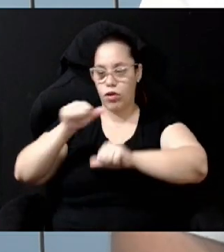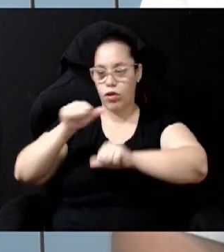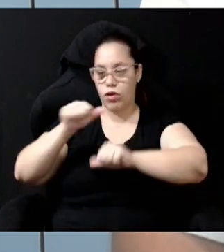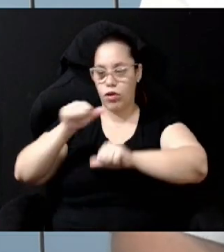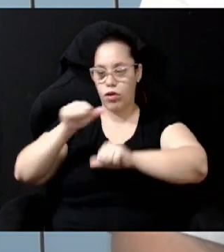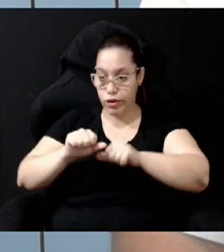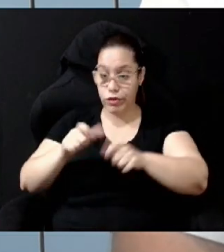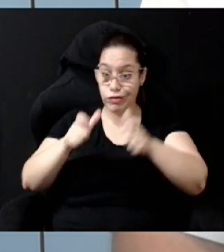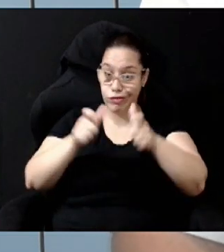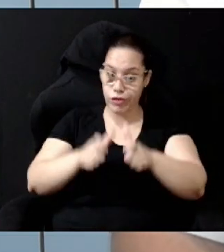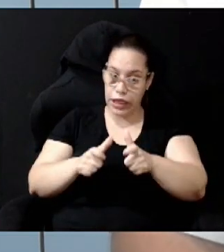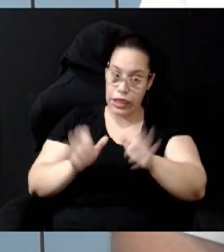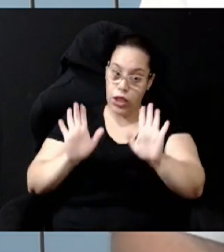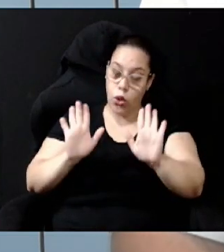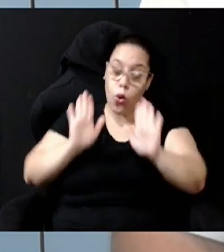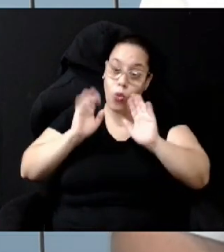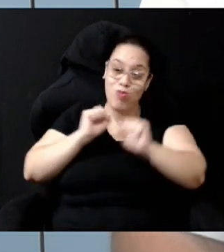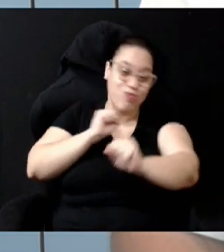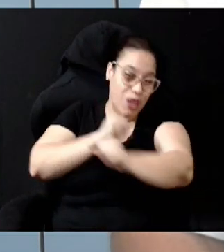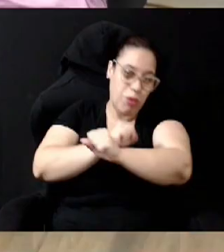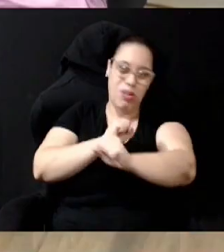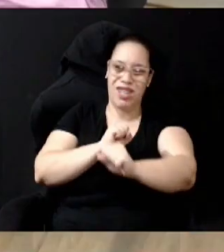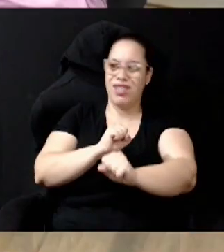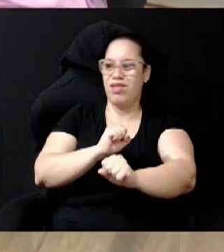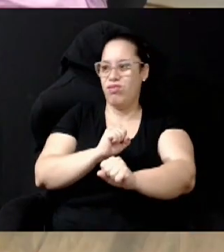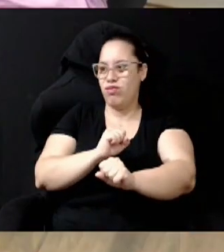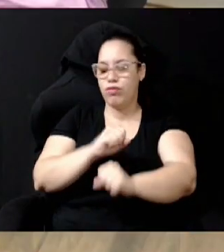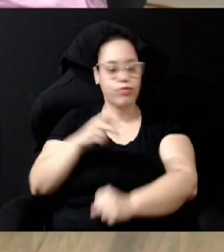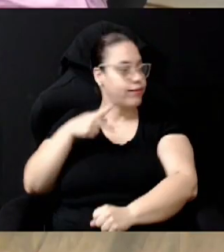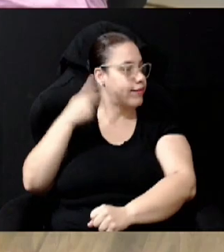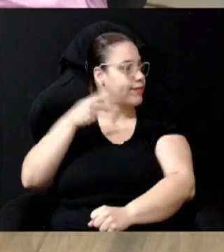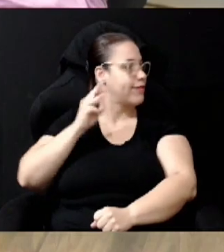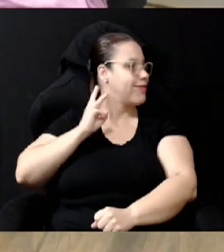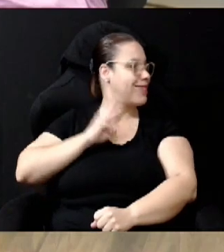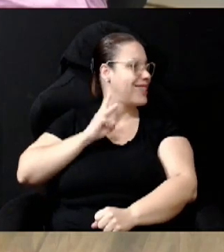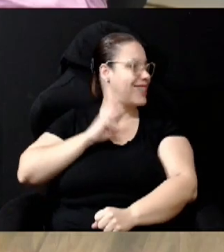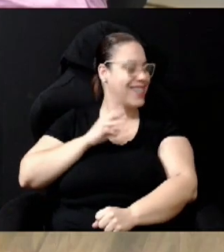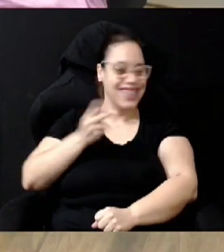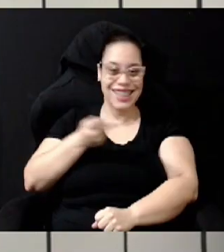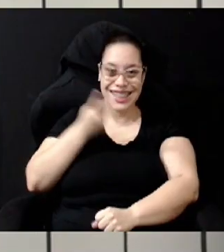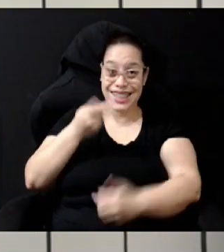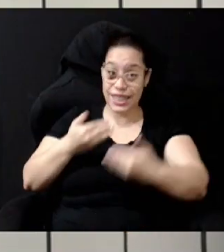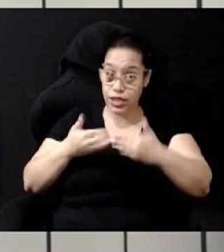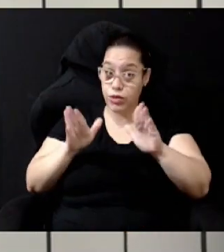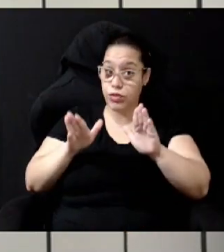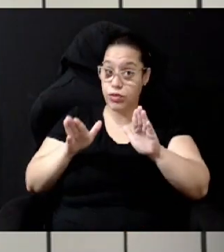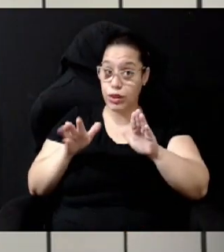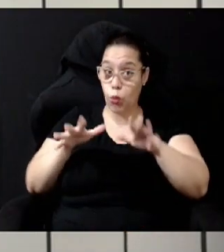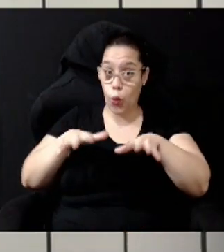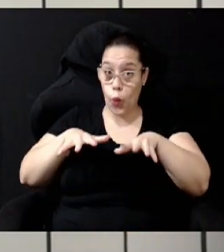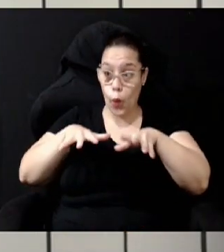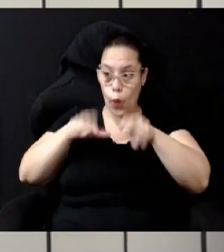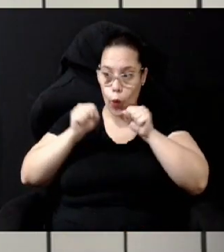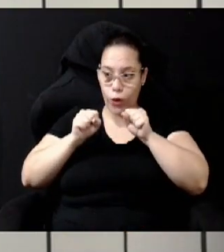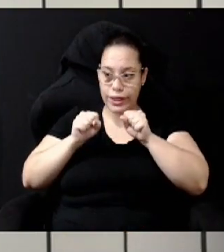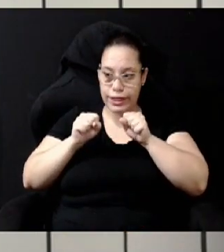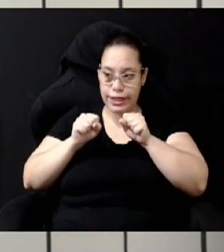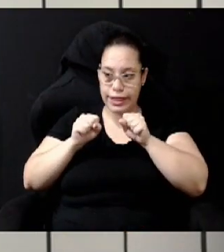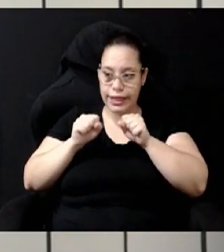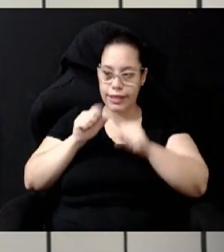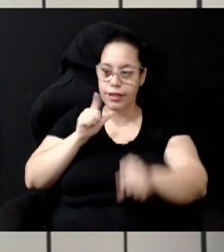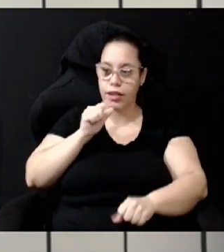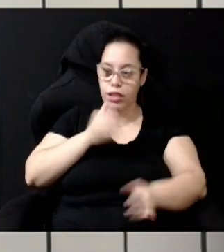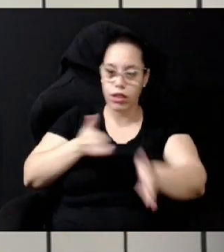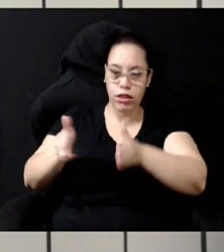mínimo, estabilizá-lo. Vereador Cecílio Santos, falei na minha abertura sobre escassez hídrica, né? Nós tivemos a pior seca